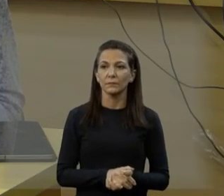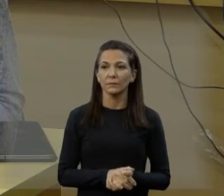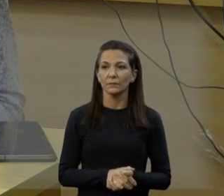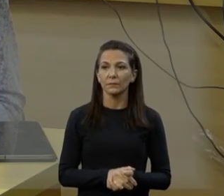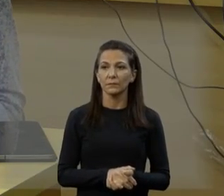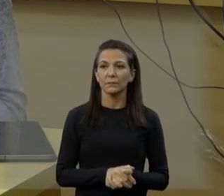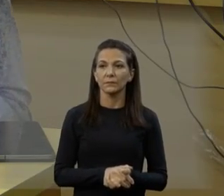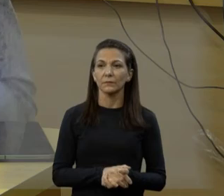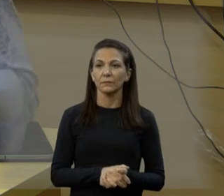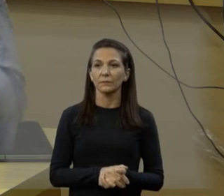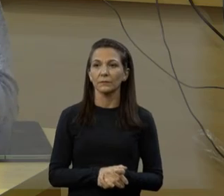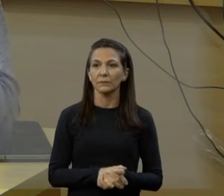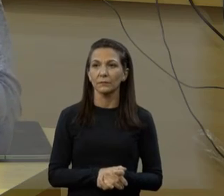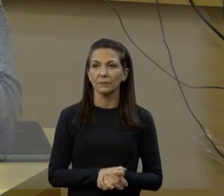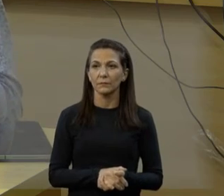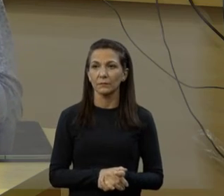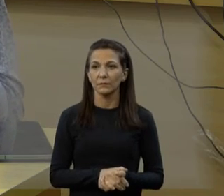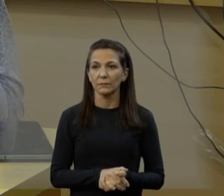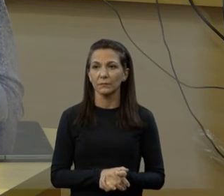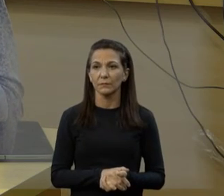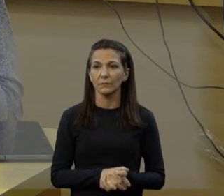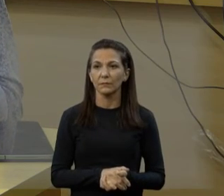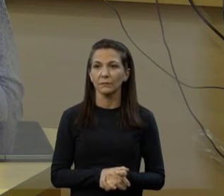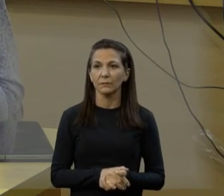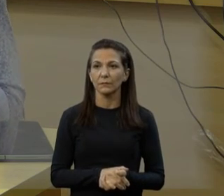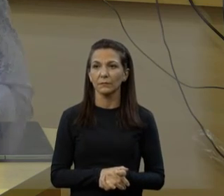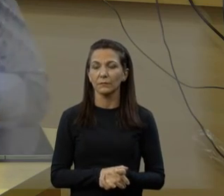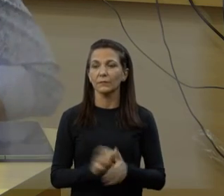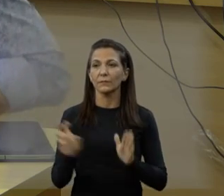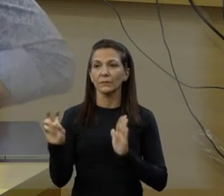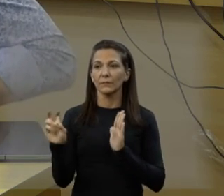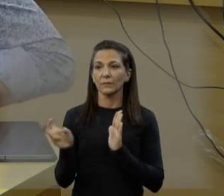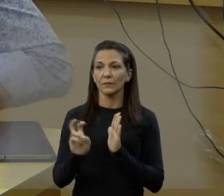meu computador presidente que a internet agora vou número 5